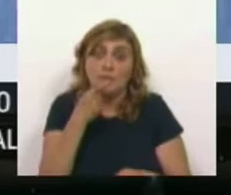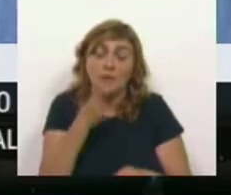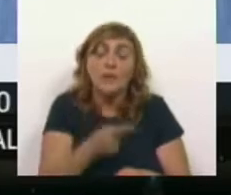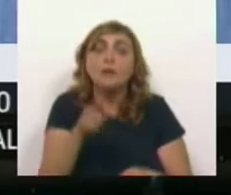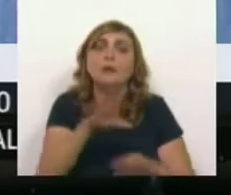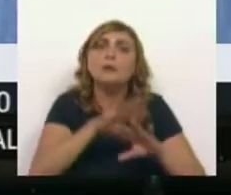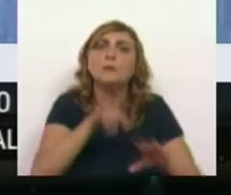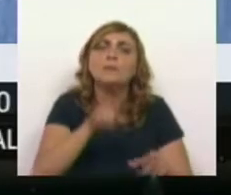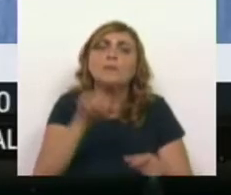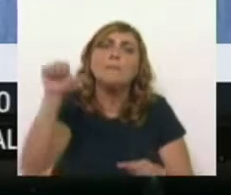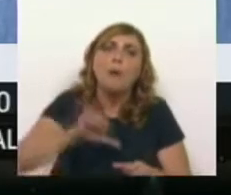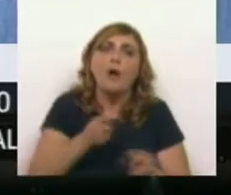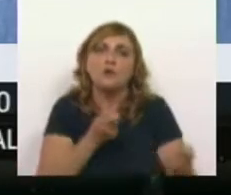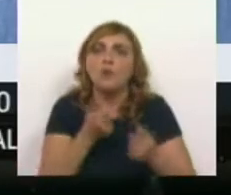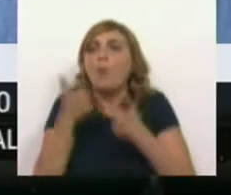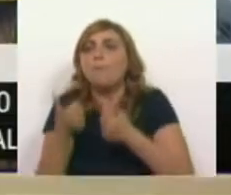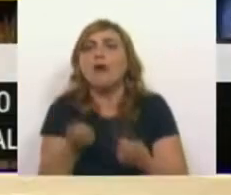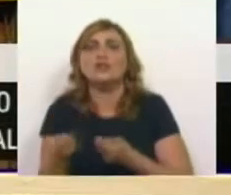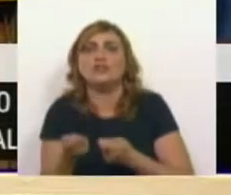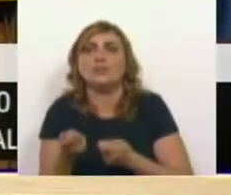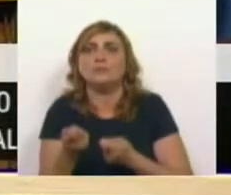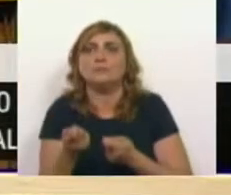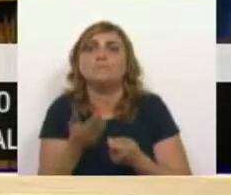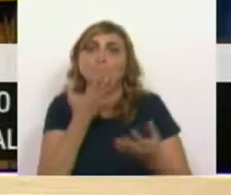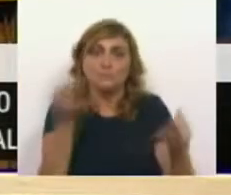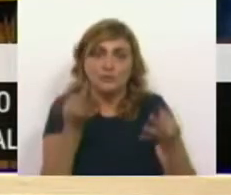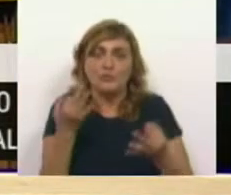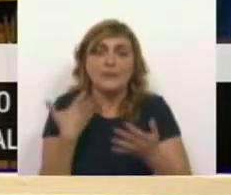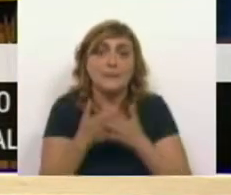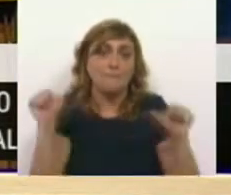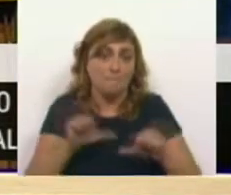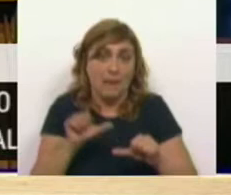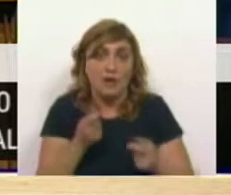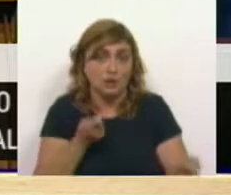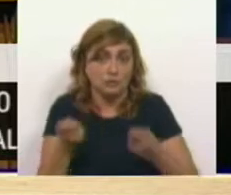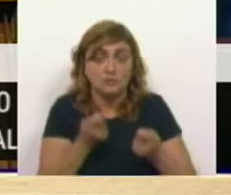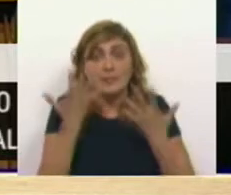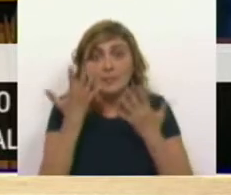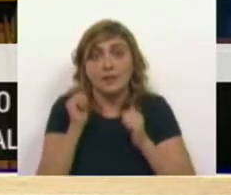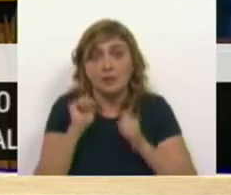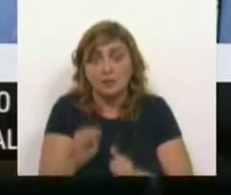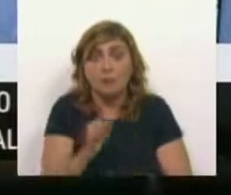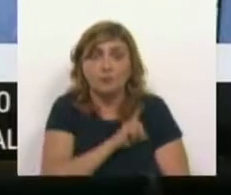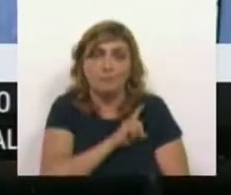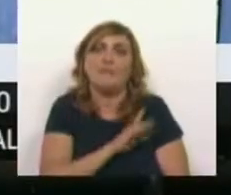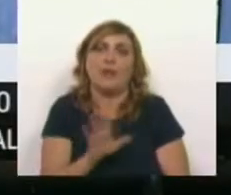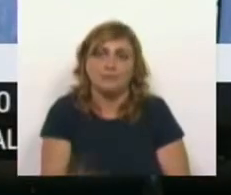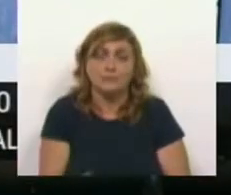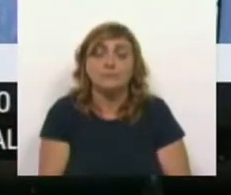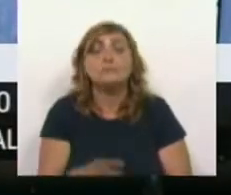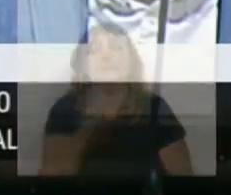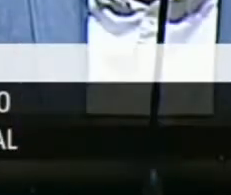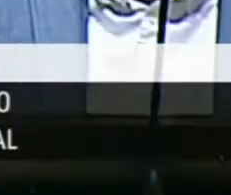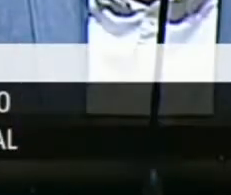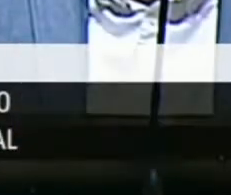de uma questão de ser mal gerido ou bem gerido. E, de facto, tem sido mal gerido nas mãos dos privados. Sr. Deputado,